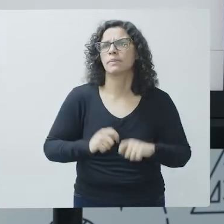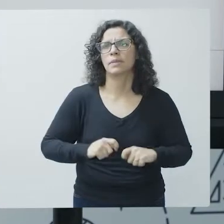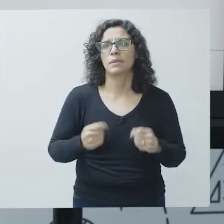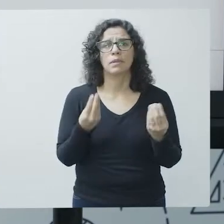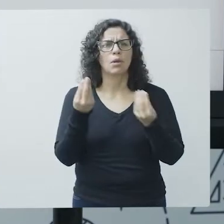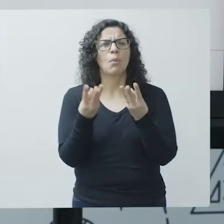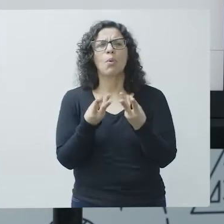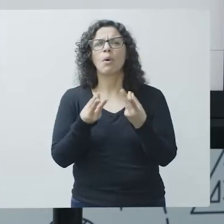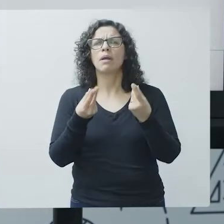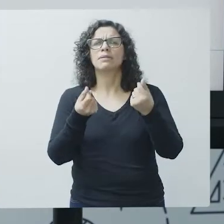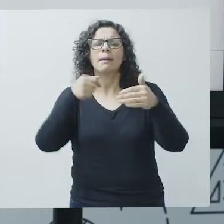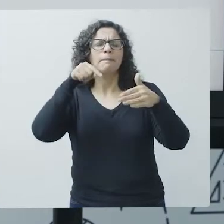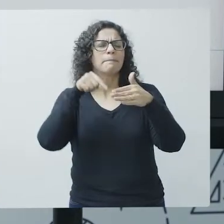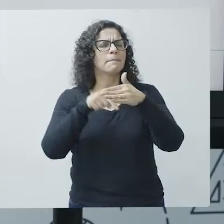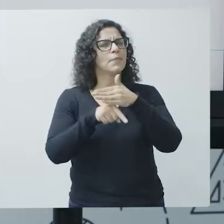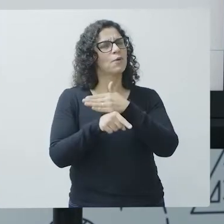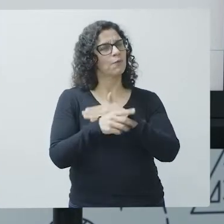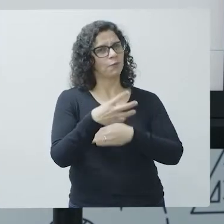perceber o quê?